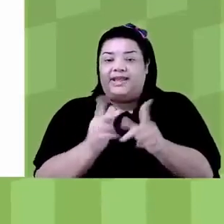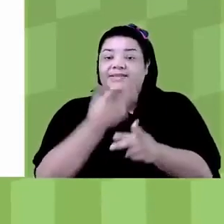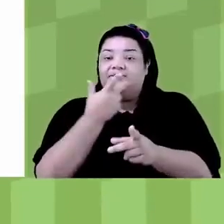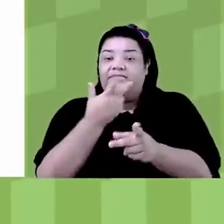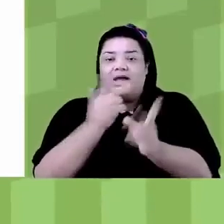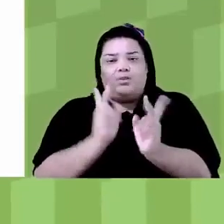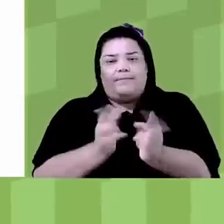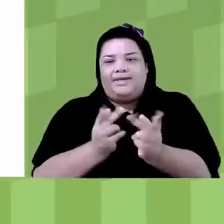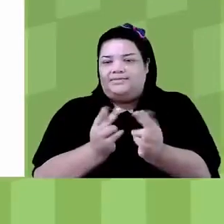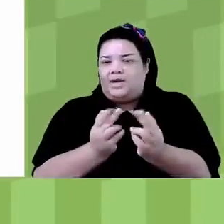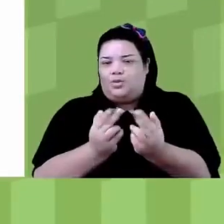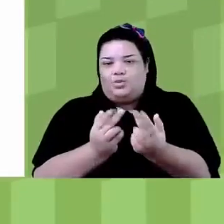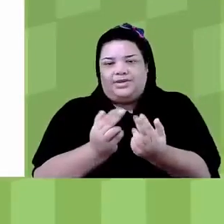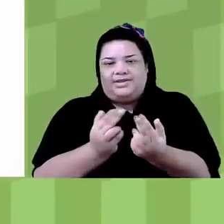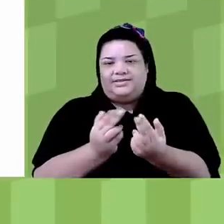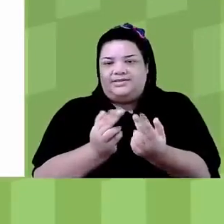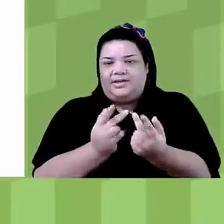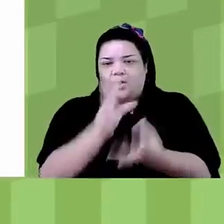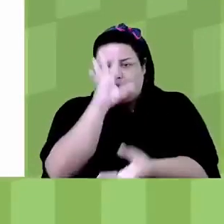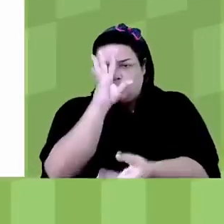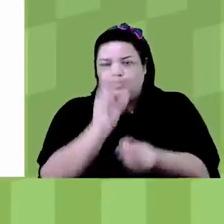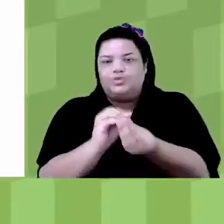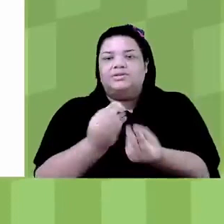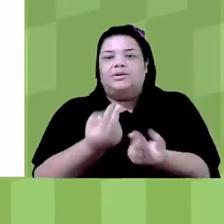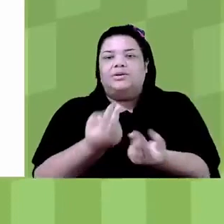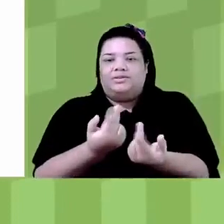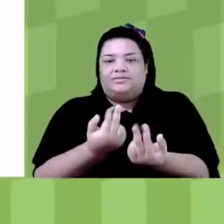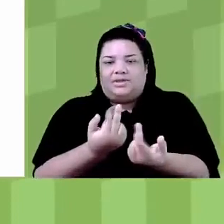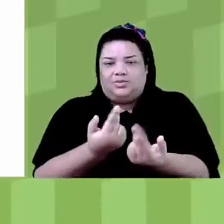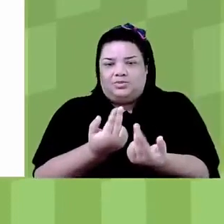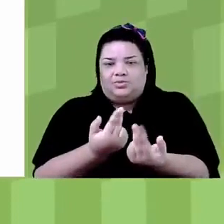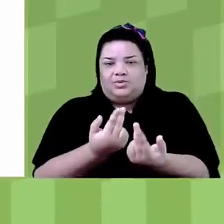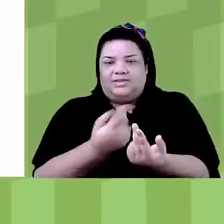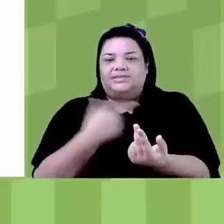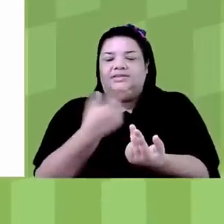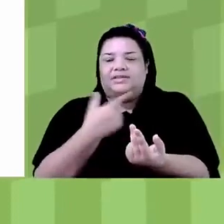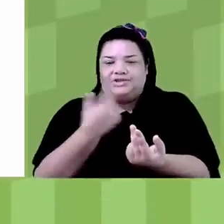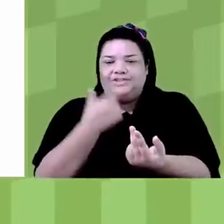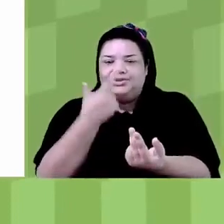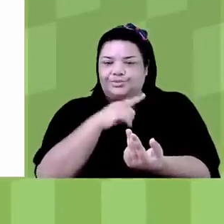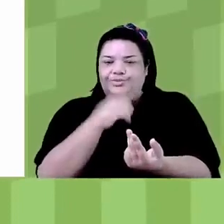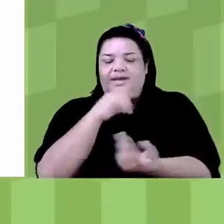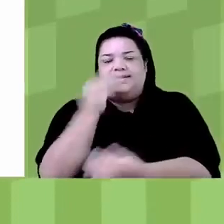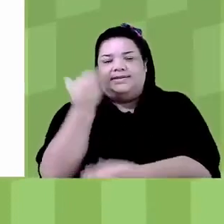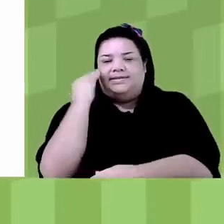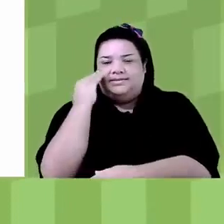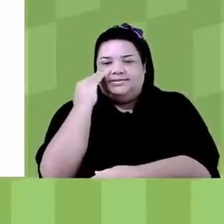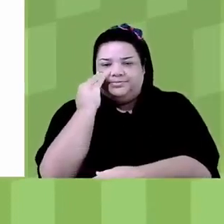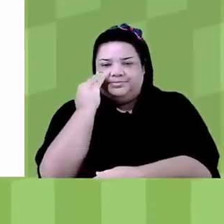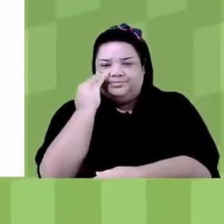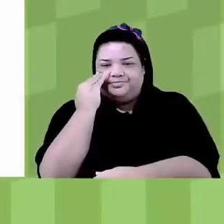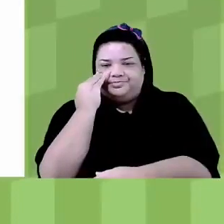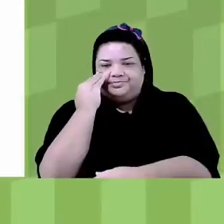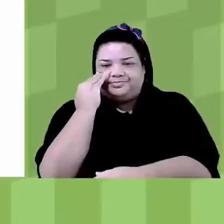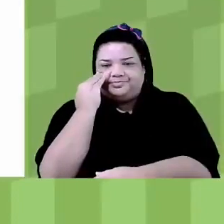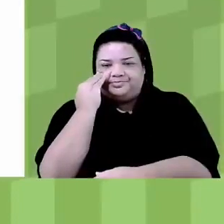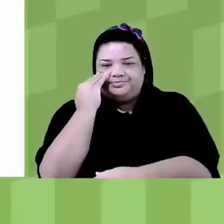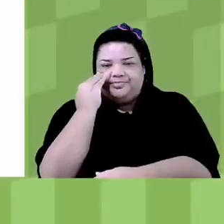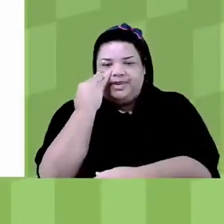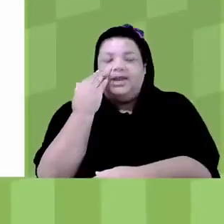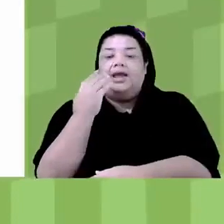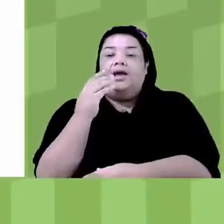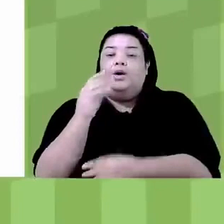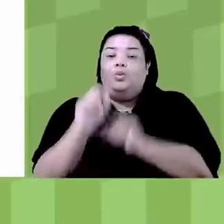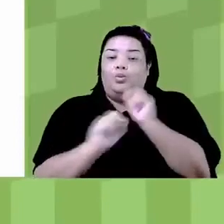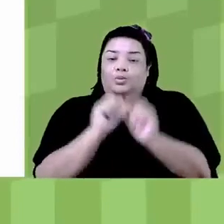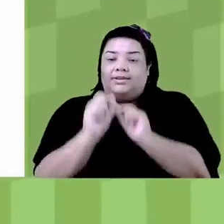informações e as conclusões que elas permitem a gente chegar. Ou seja, há aquecimento global, o CO2